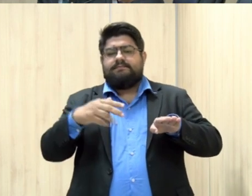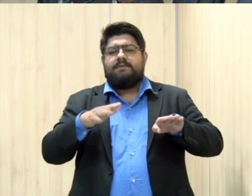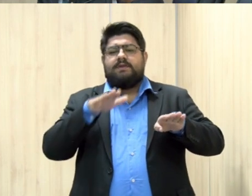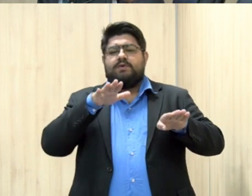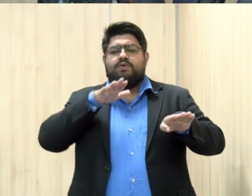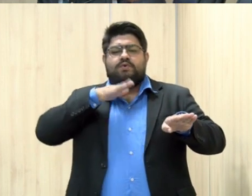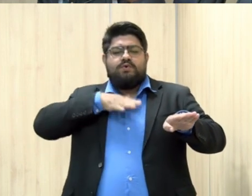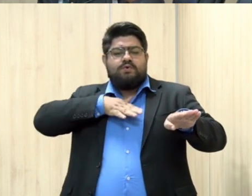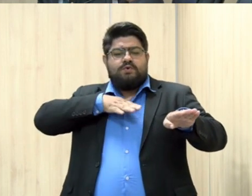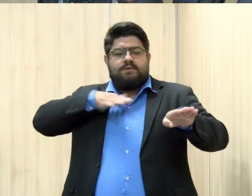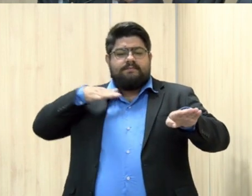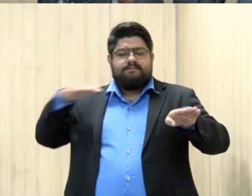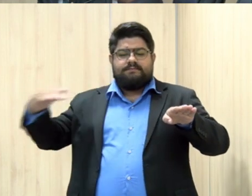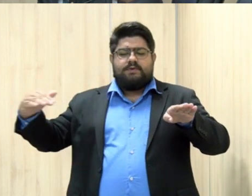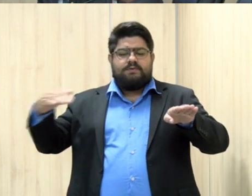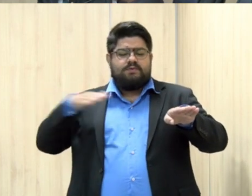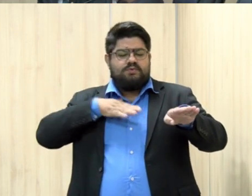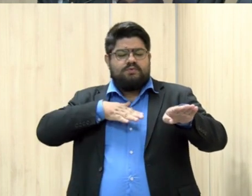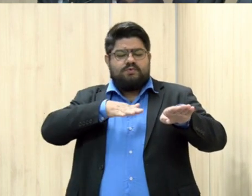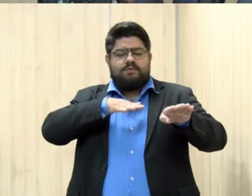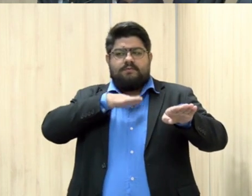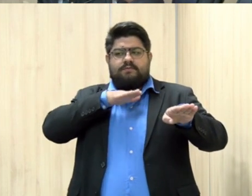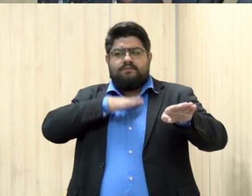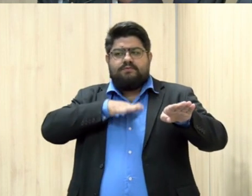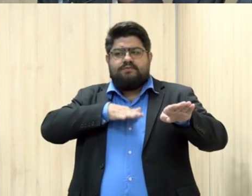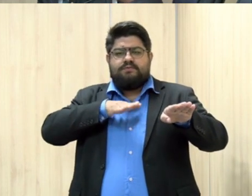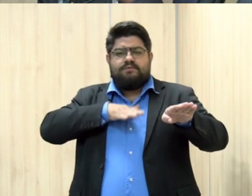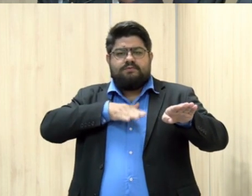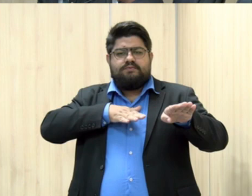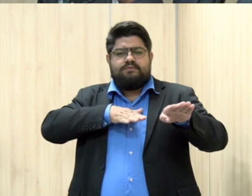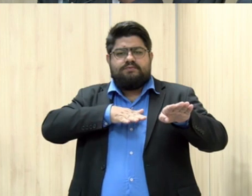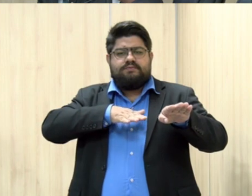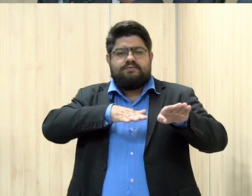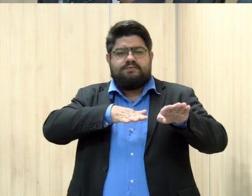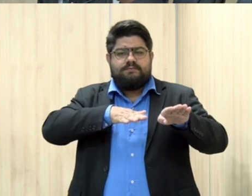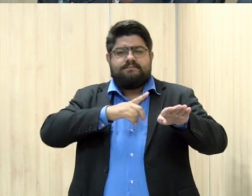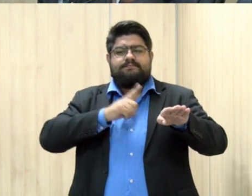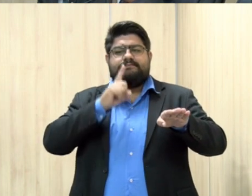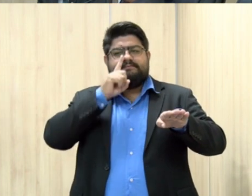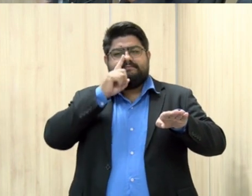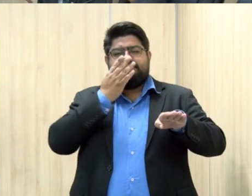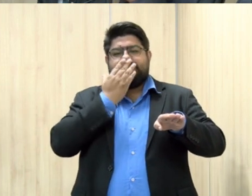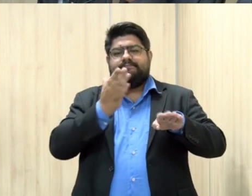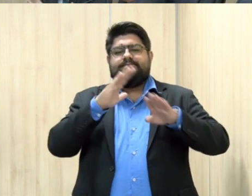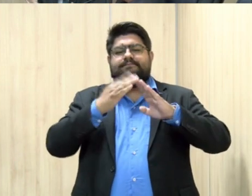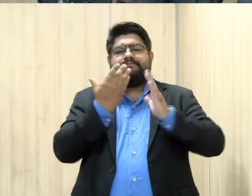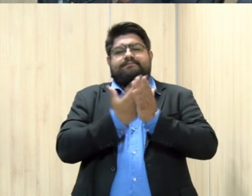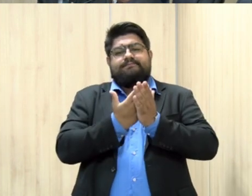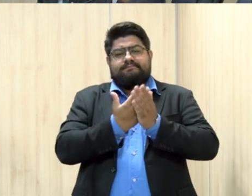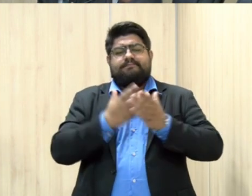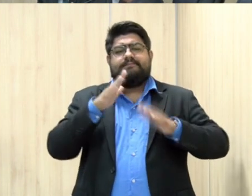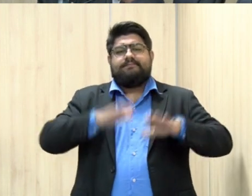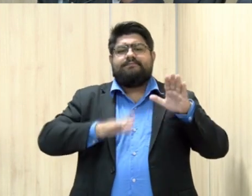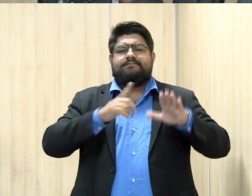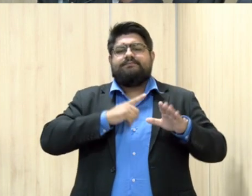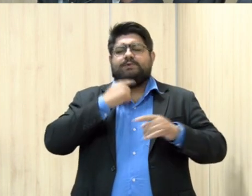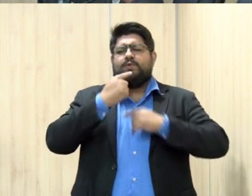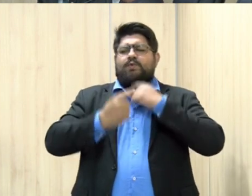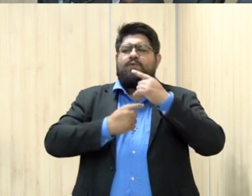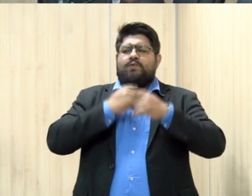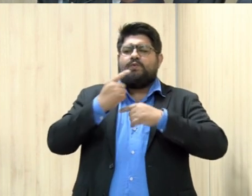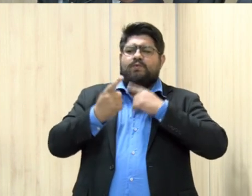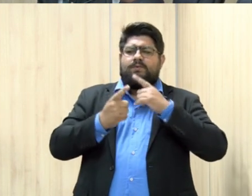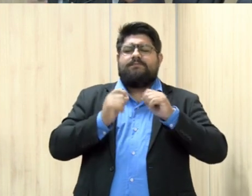isso causa um risco muito grande principalmente em frente às escolas então assim pode ter um questionamento pode